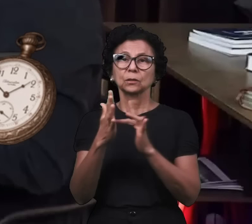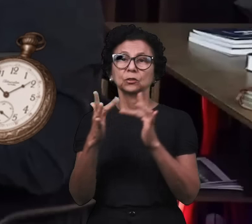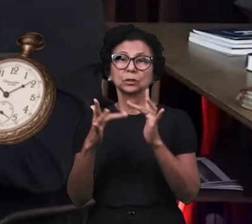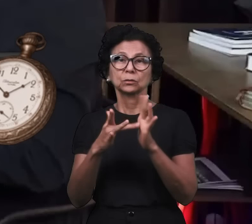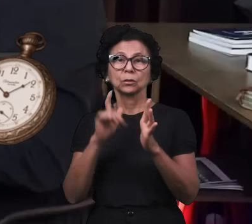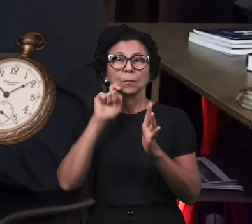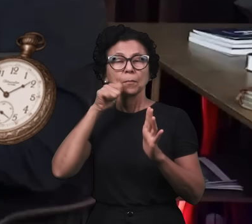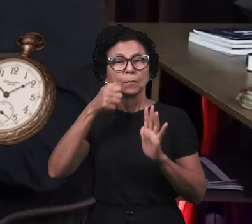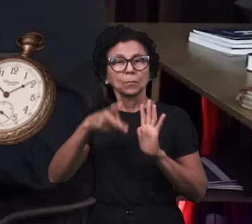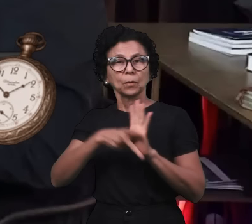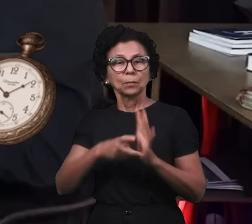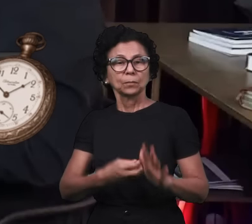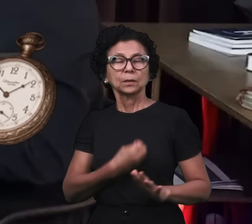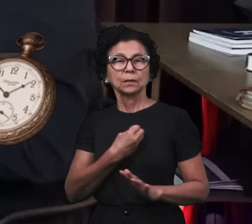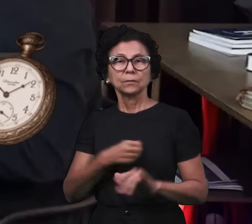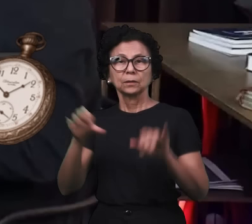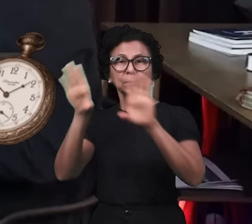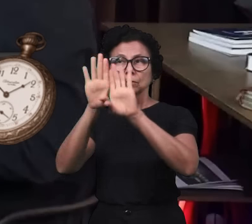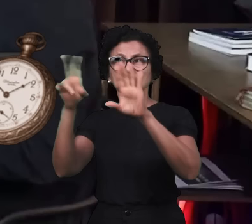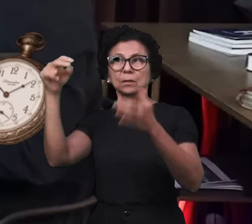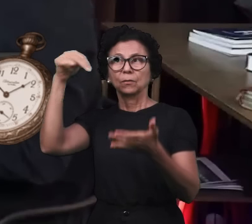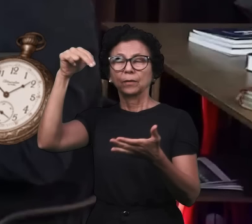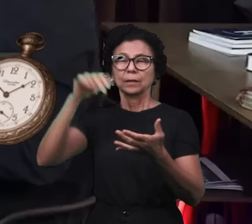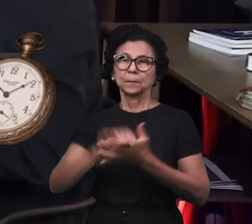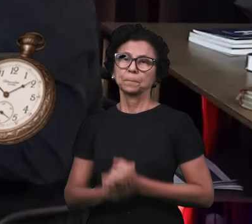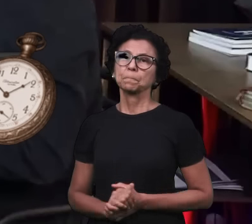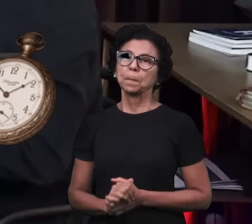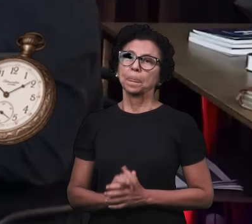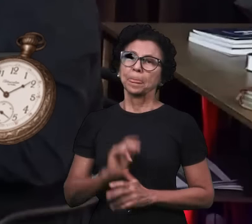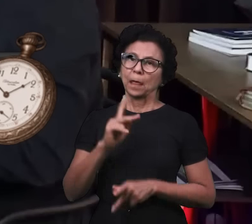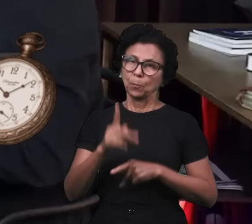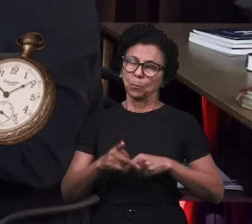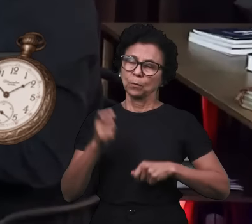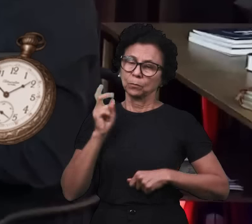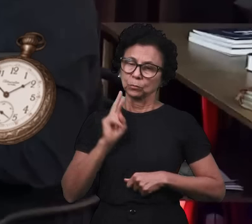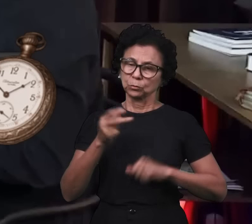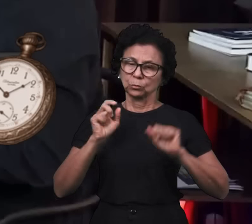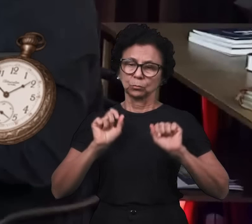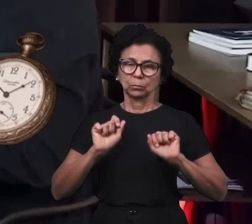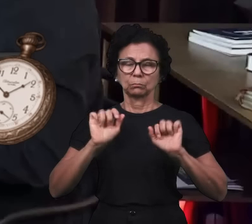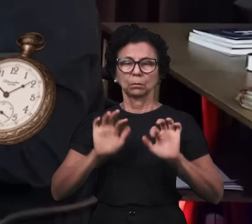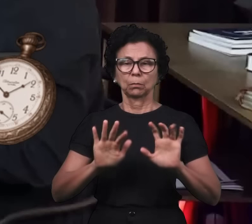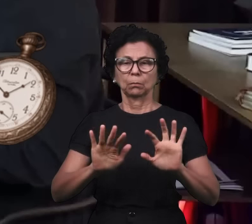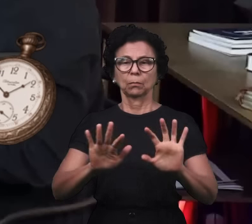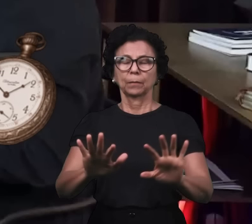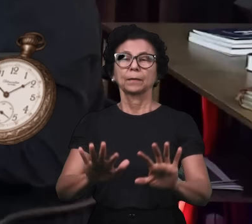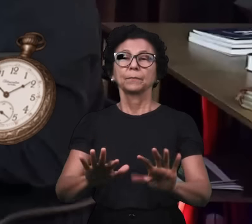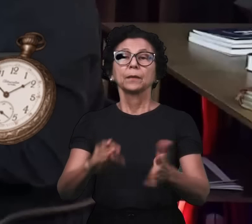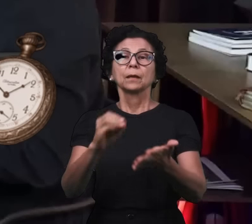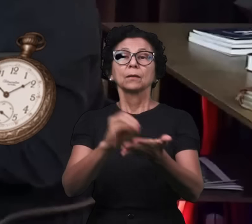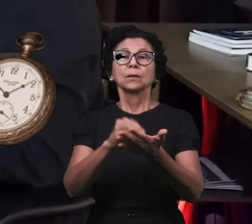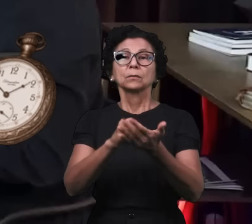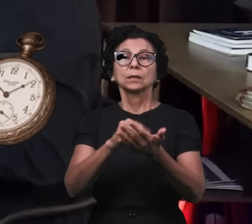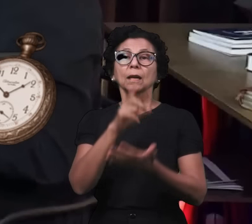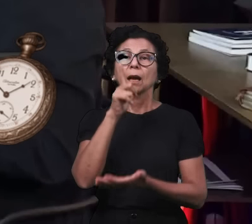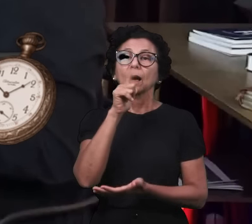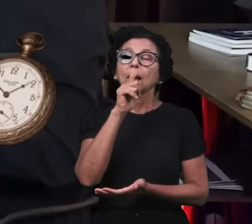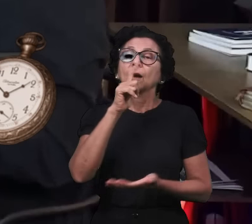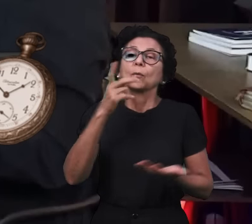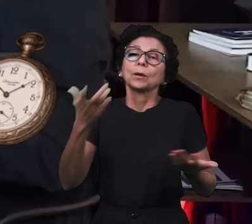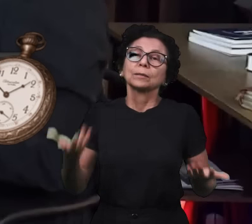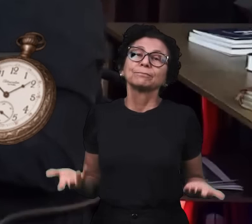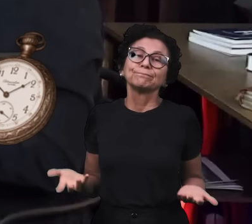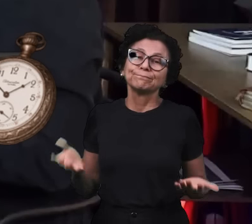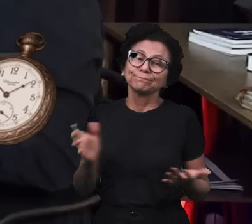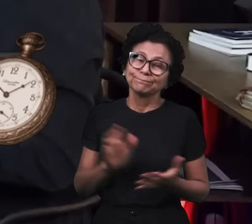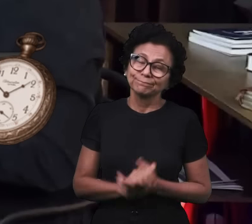caminhando e novamente falta água, né? E eles murmuram de novo e Deus faz água